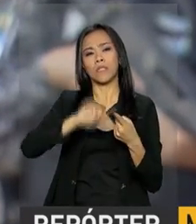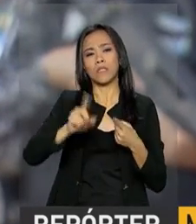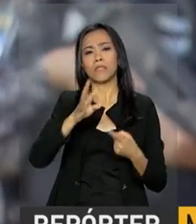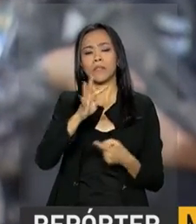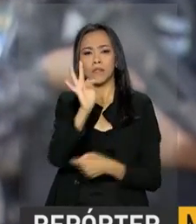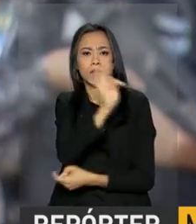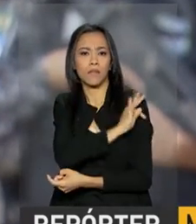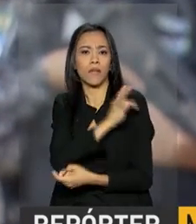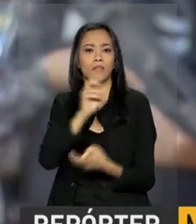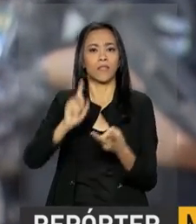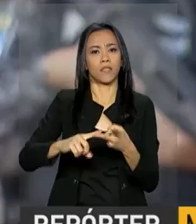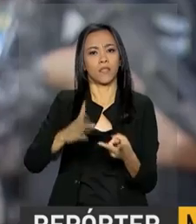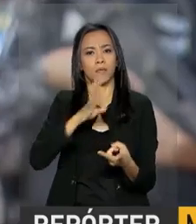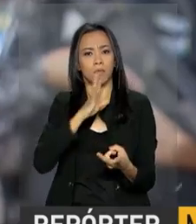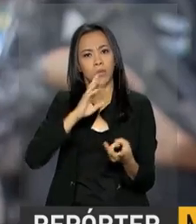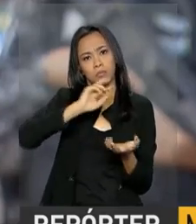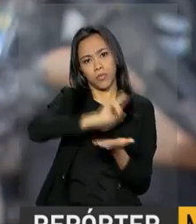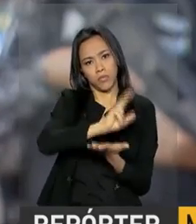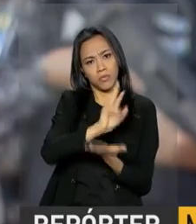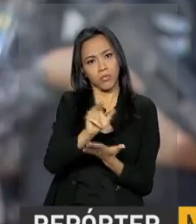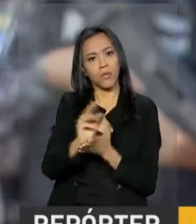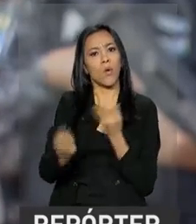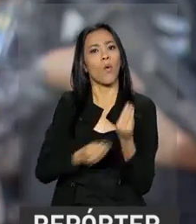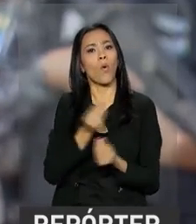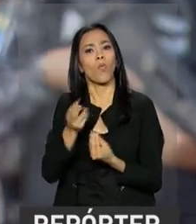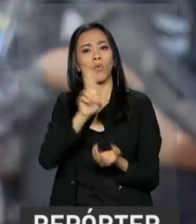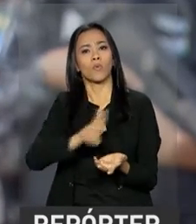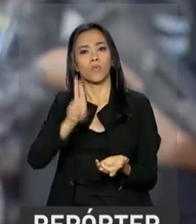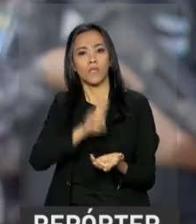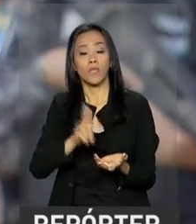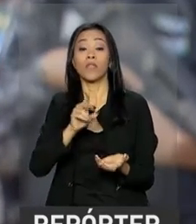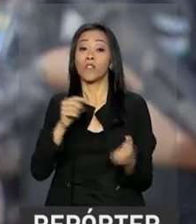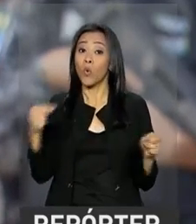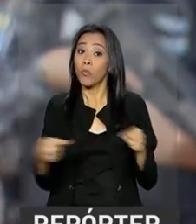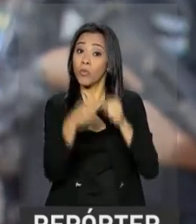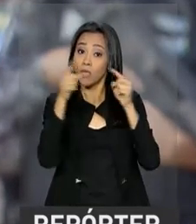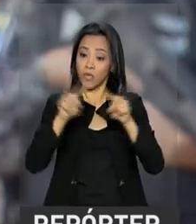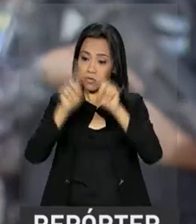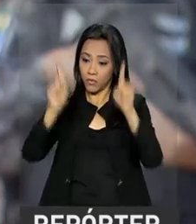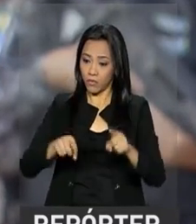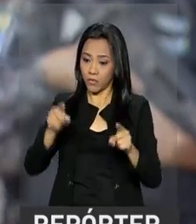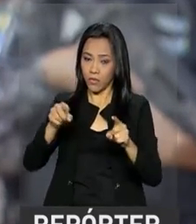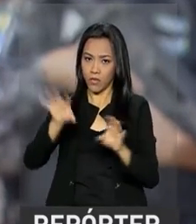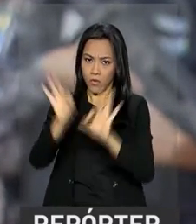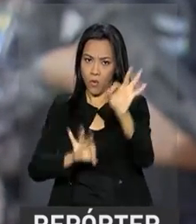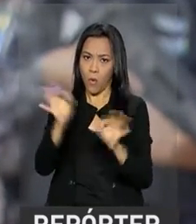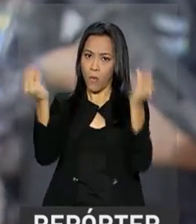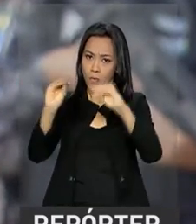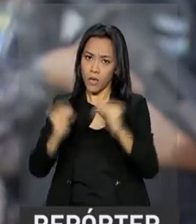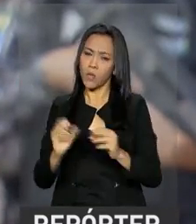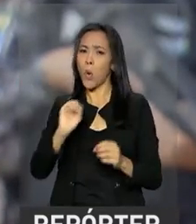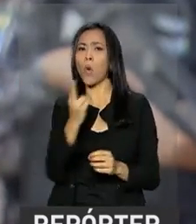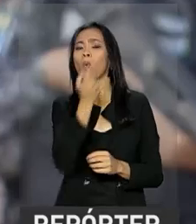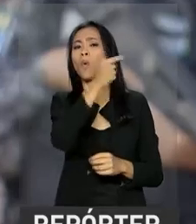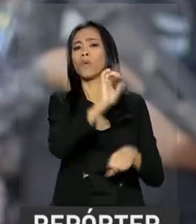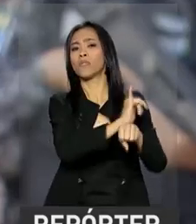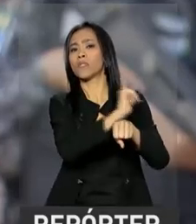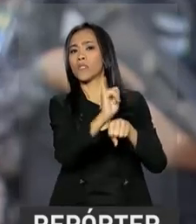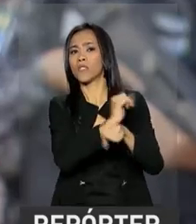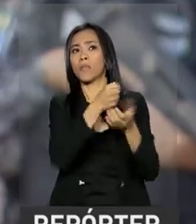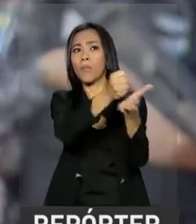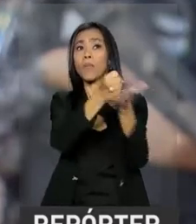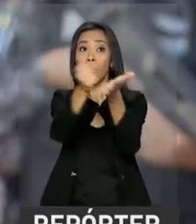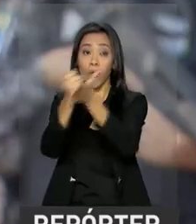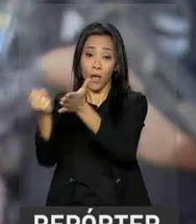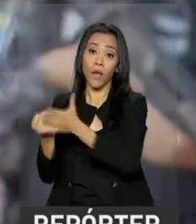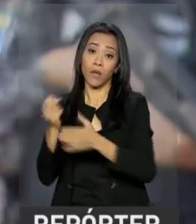utilizados em qualquer parte do país de acordo com o plano nacional de segurança pública ou as outras ações relacionada diretamente ao Apoio aos Estados